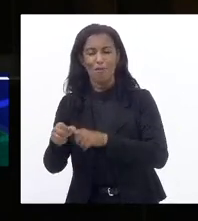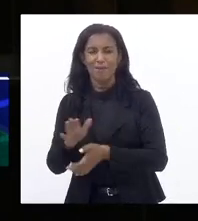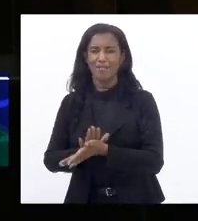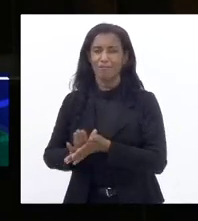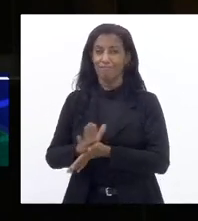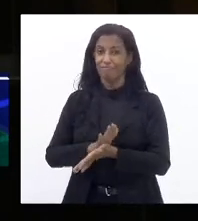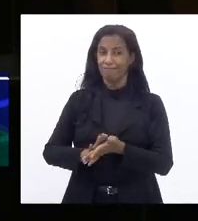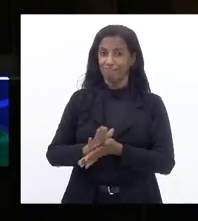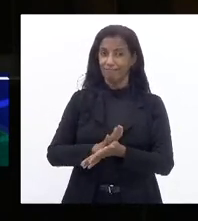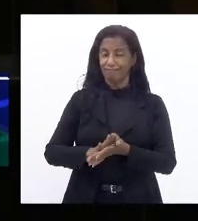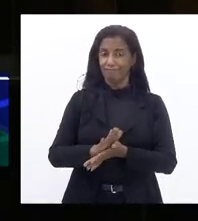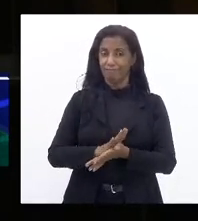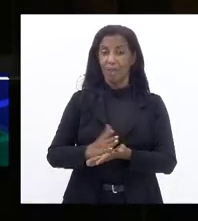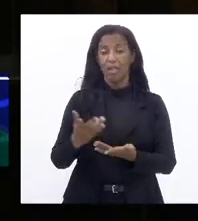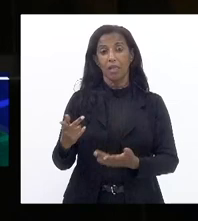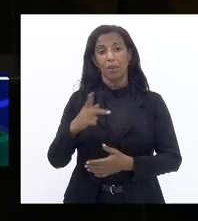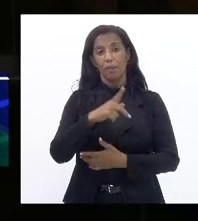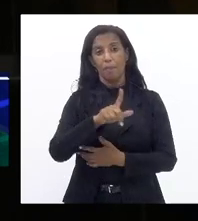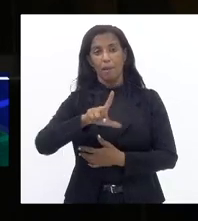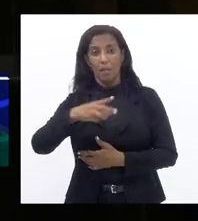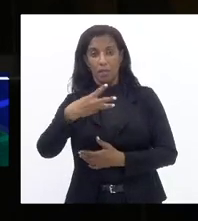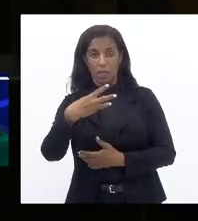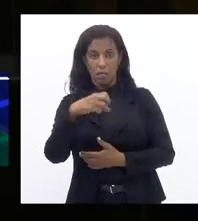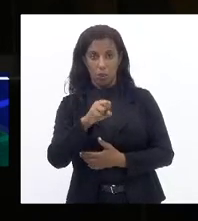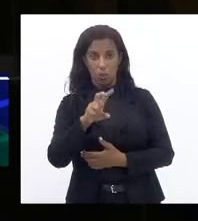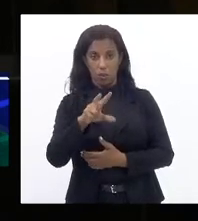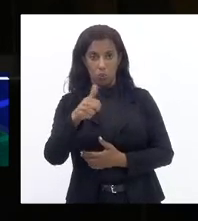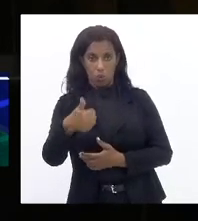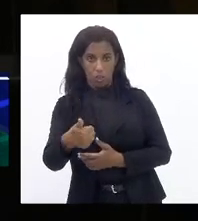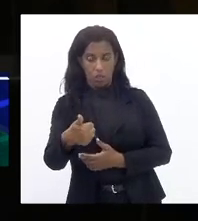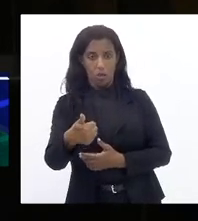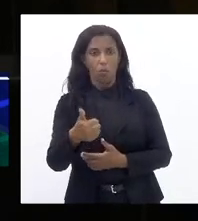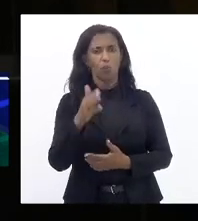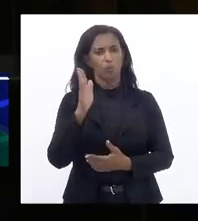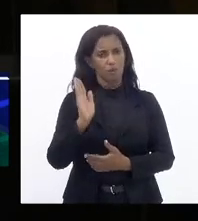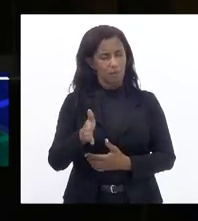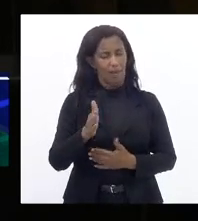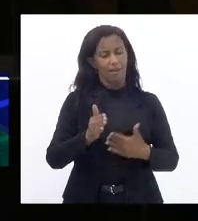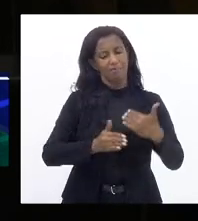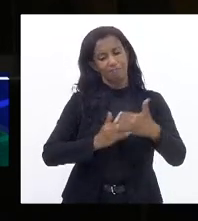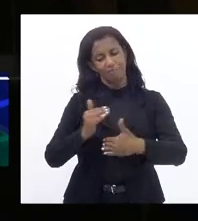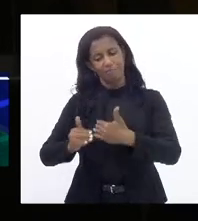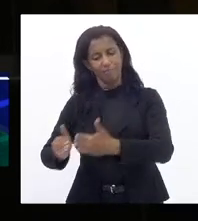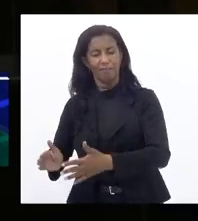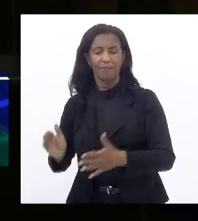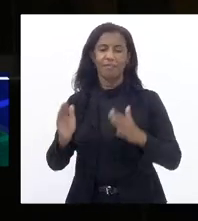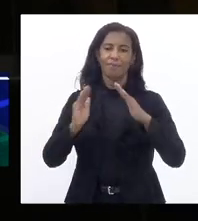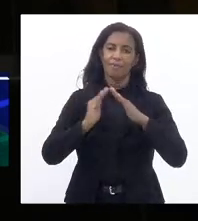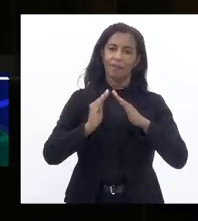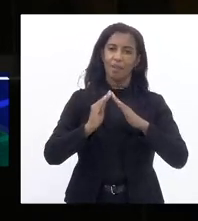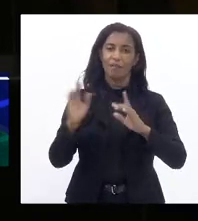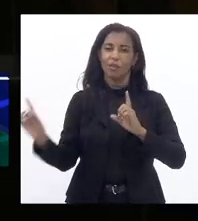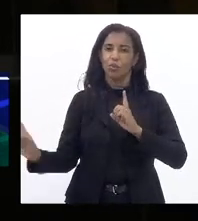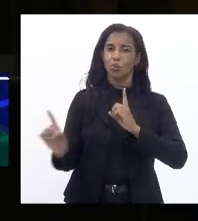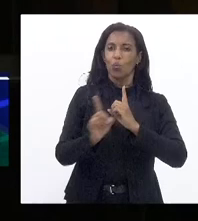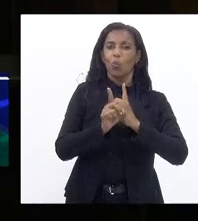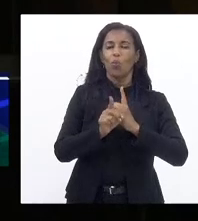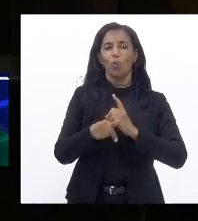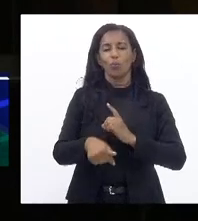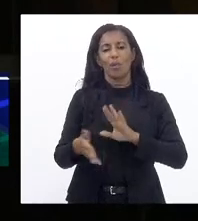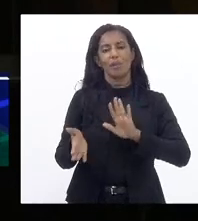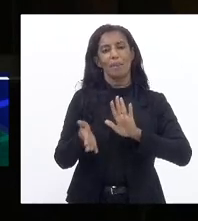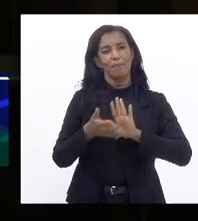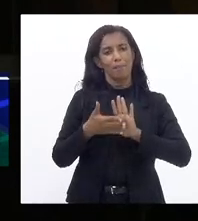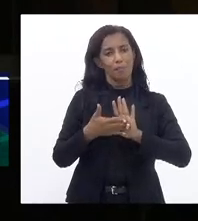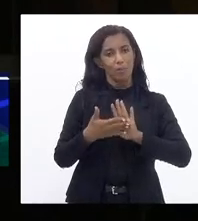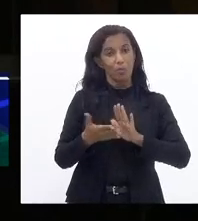profissional. Então, o projeto de lei 3851 está tramitando já na casa e vem de encontro com esta